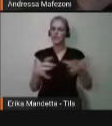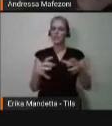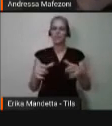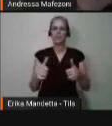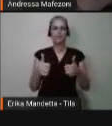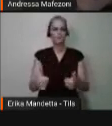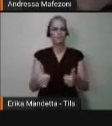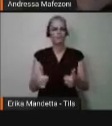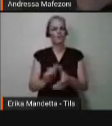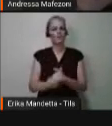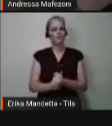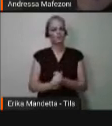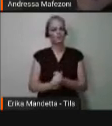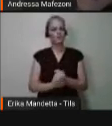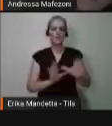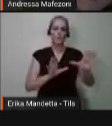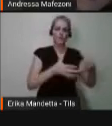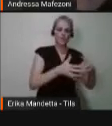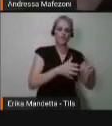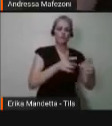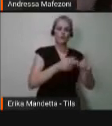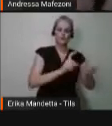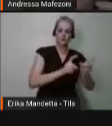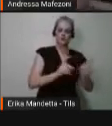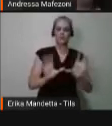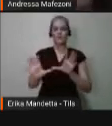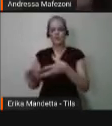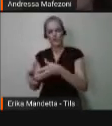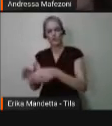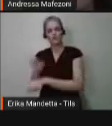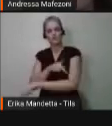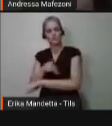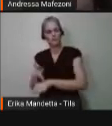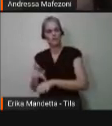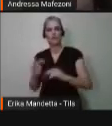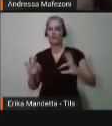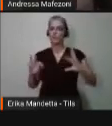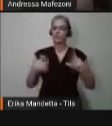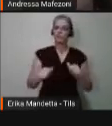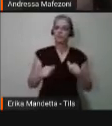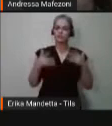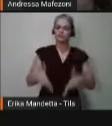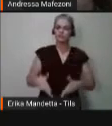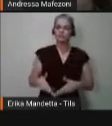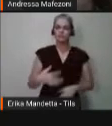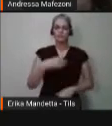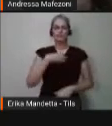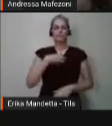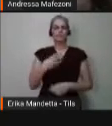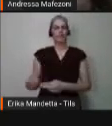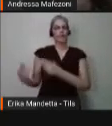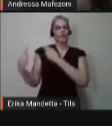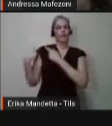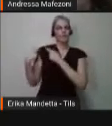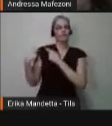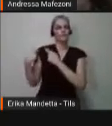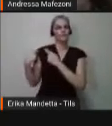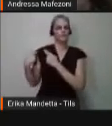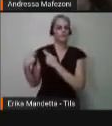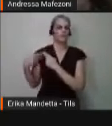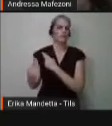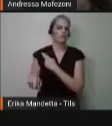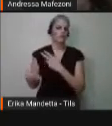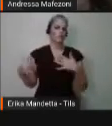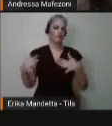pedagógica quanto administrativa, possa estar envolvida e se sentir responsável pelo processo de